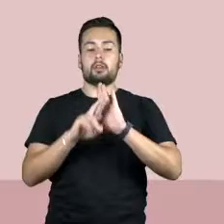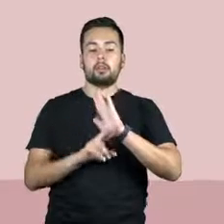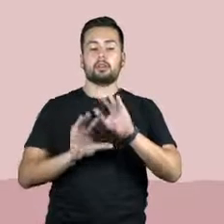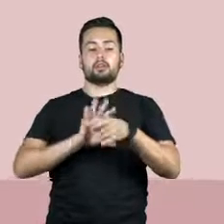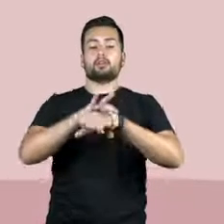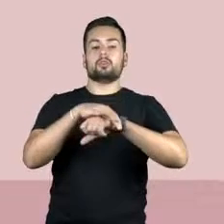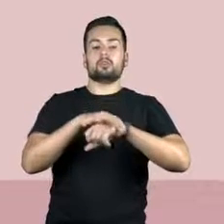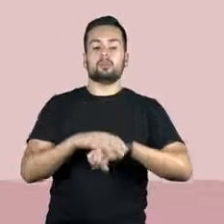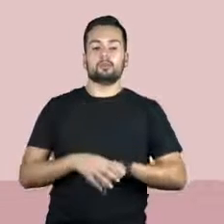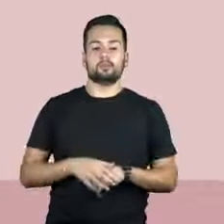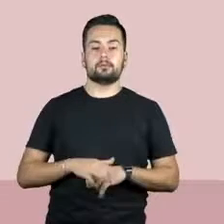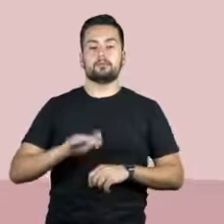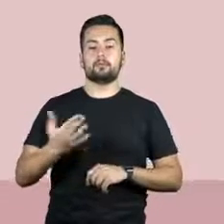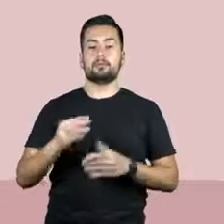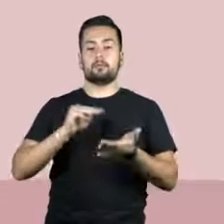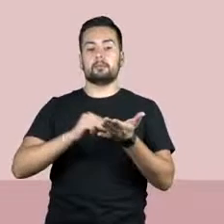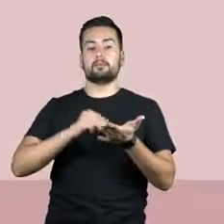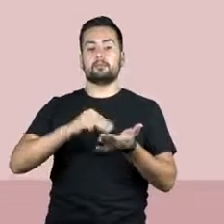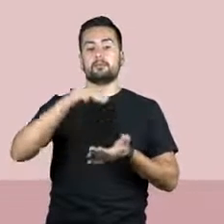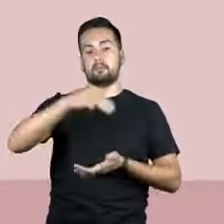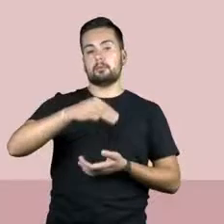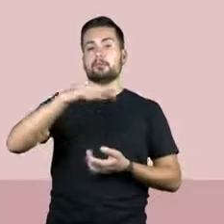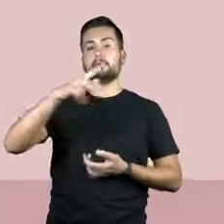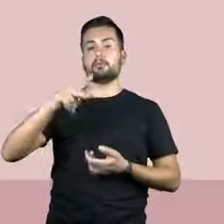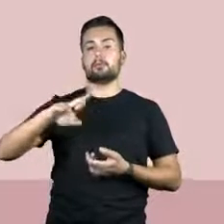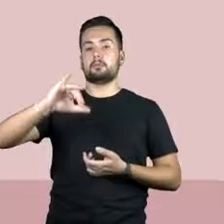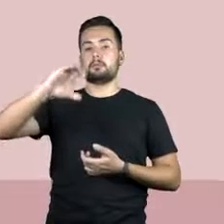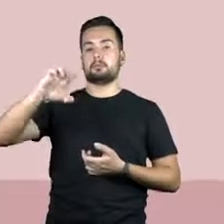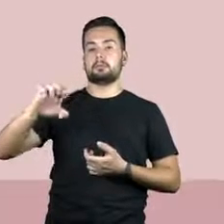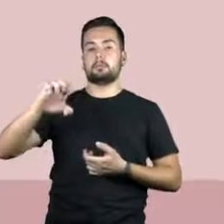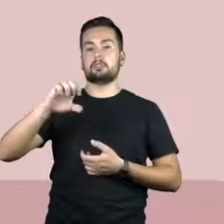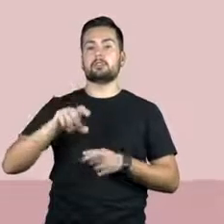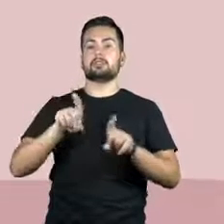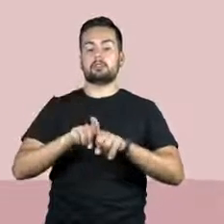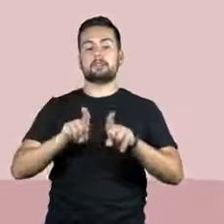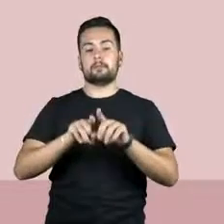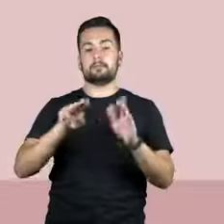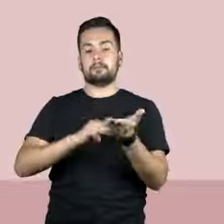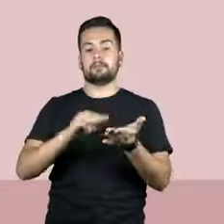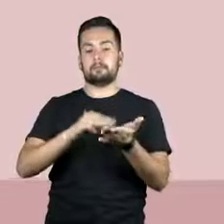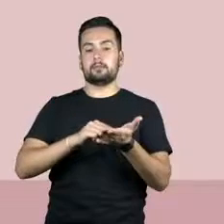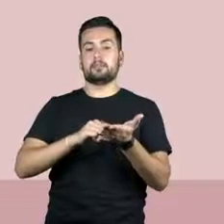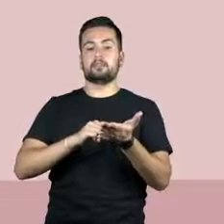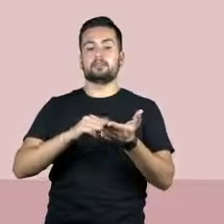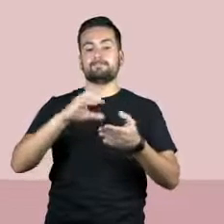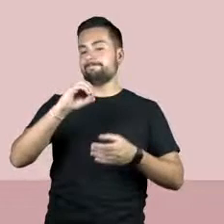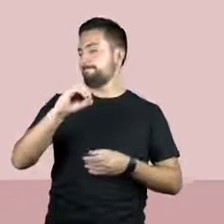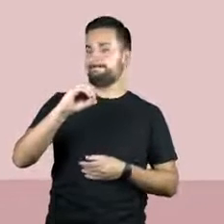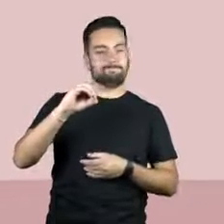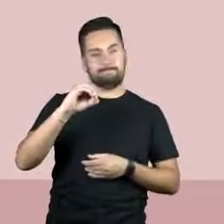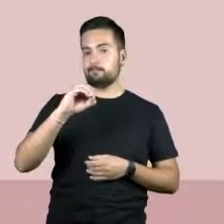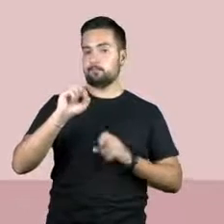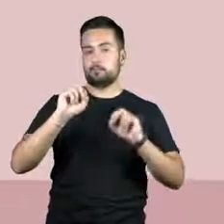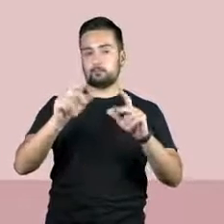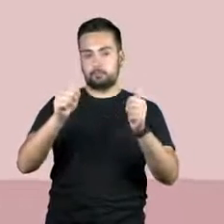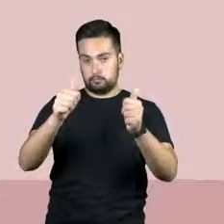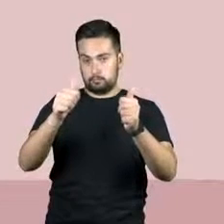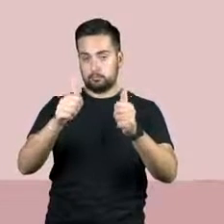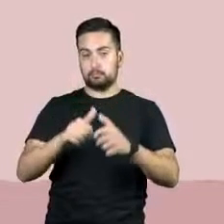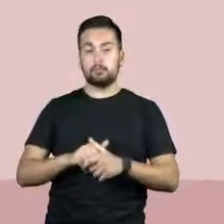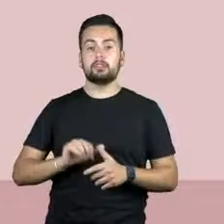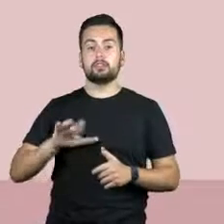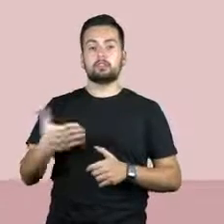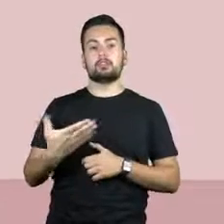ele otimiza pelo método de Morgenstern-Price e também por métodos por superfícies não circulares. Tá?